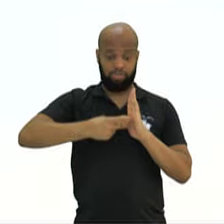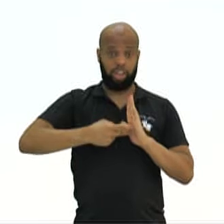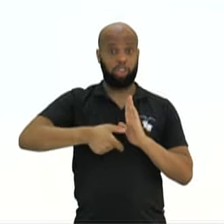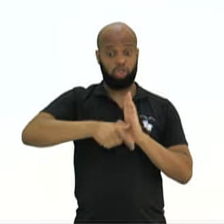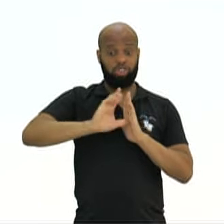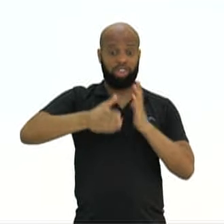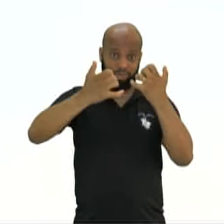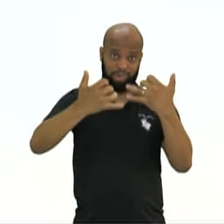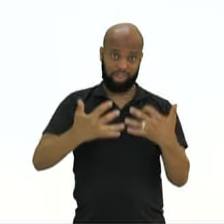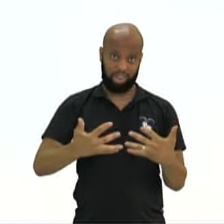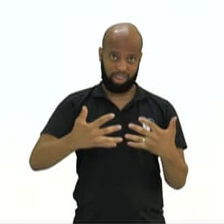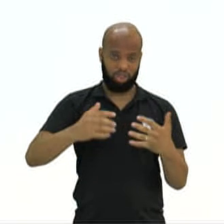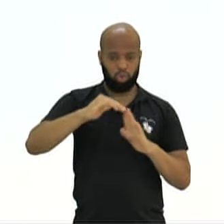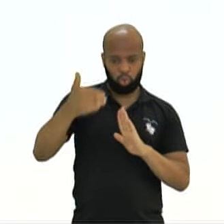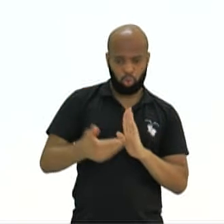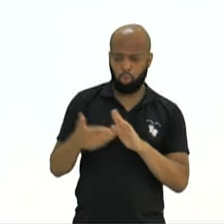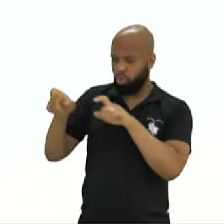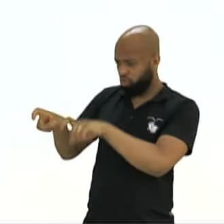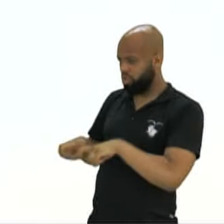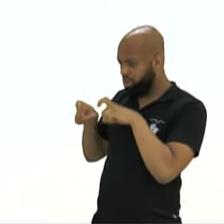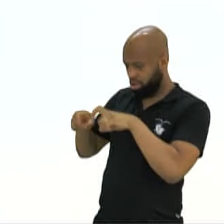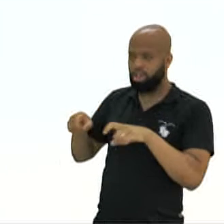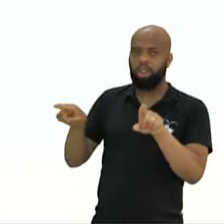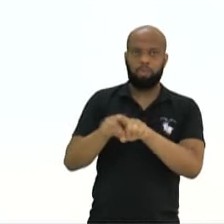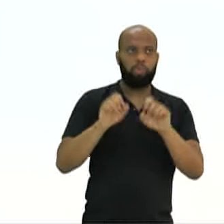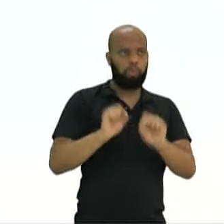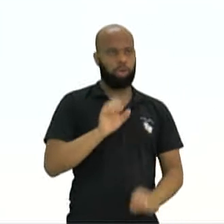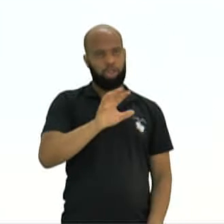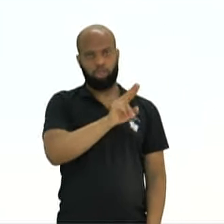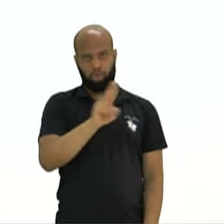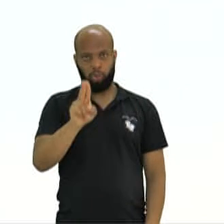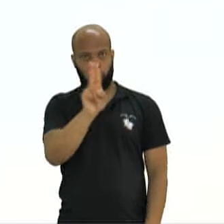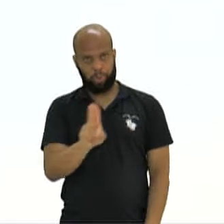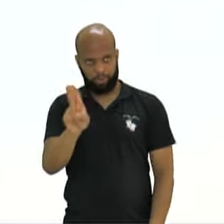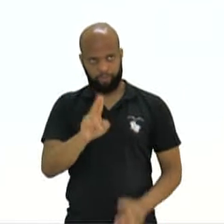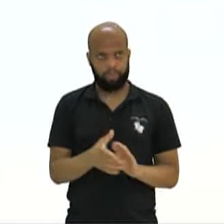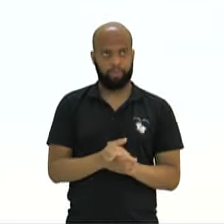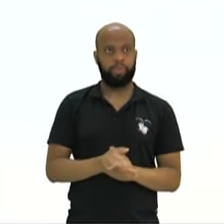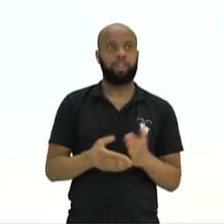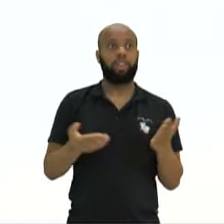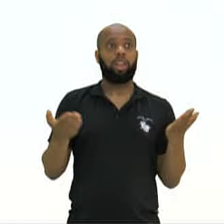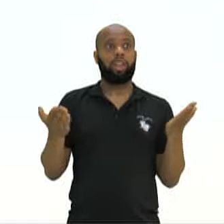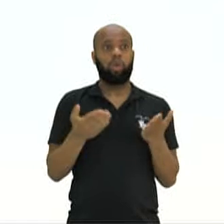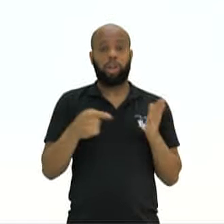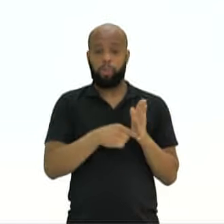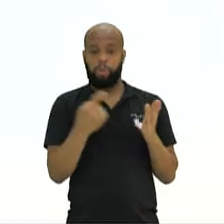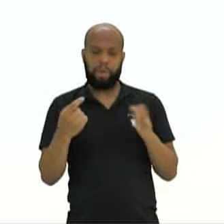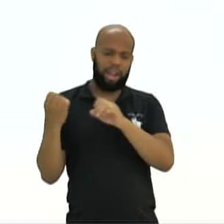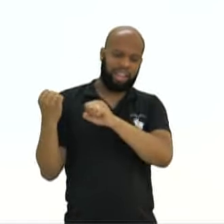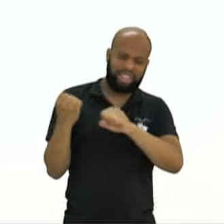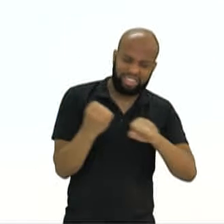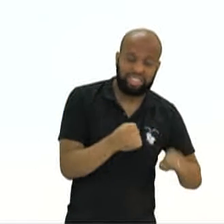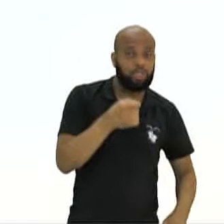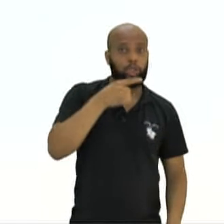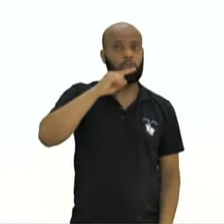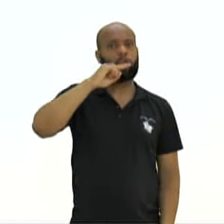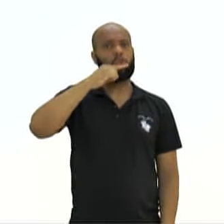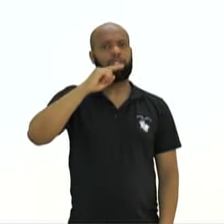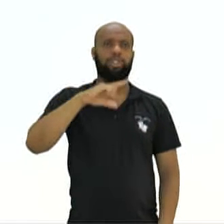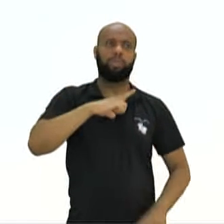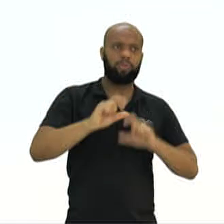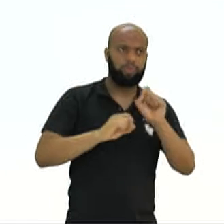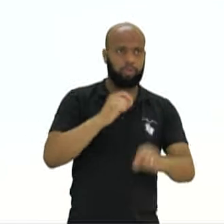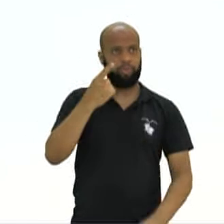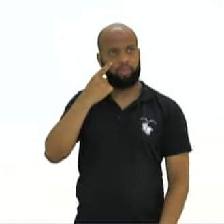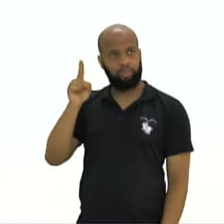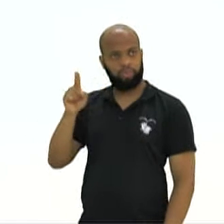que englobava todo o complexo da fazenda. Bom, vamos para a nossa primeira aula, máquinas de moer. Né? Então aqui eu trago para